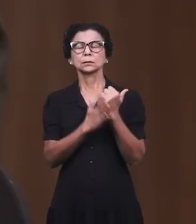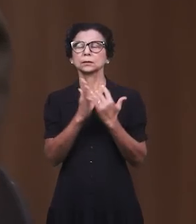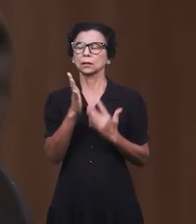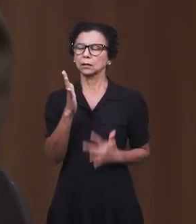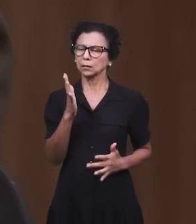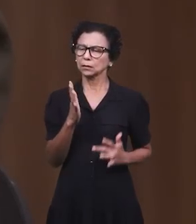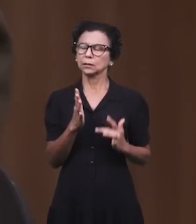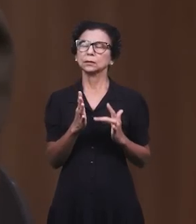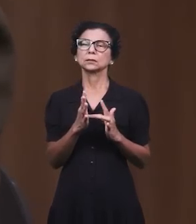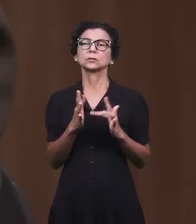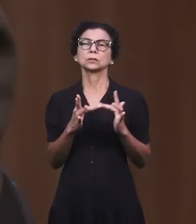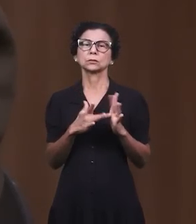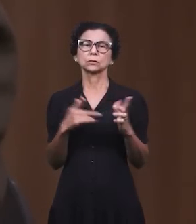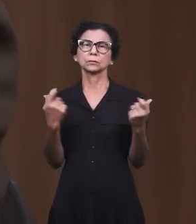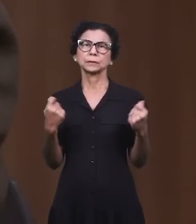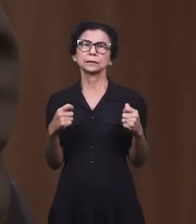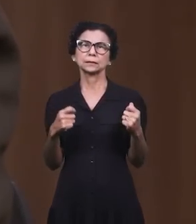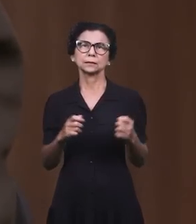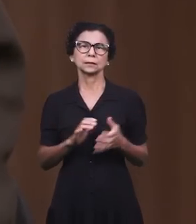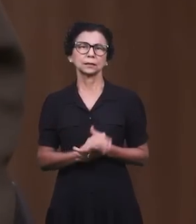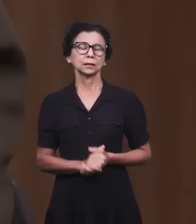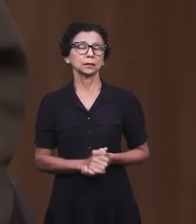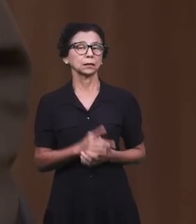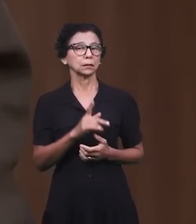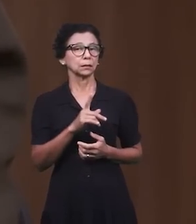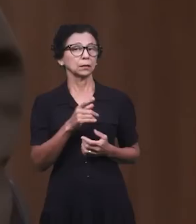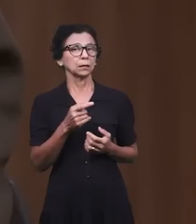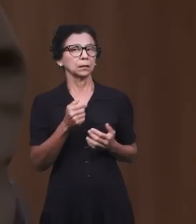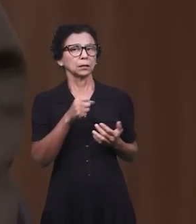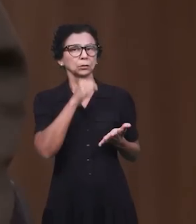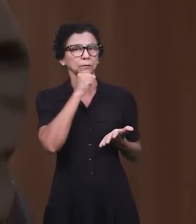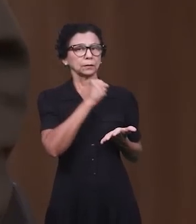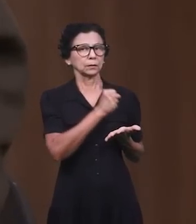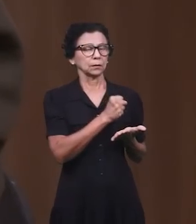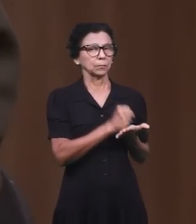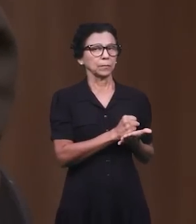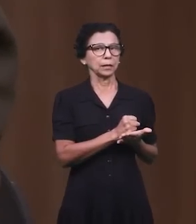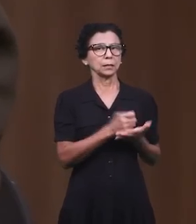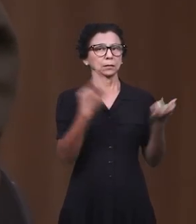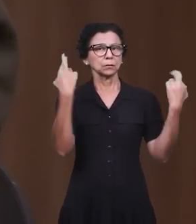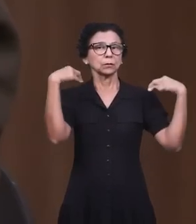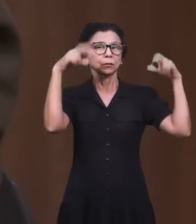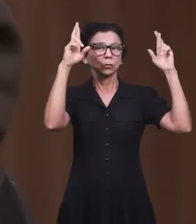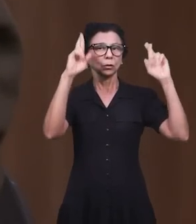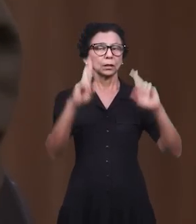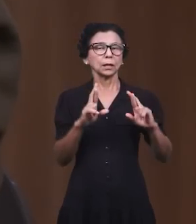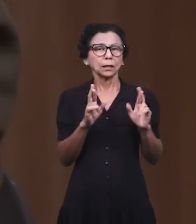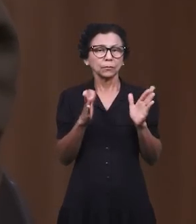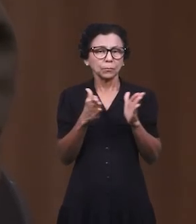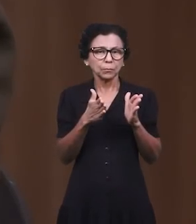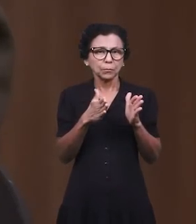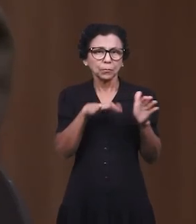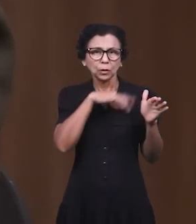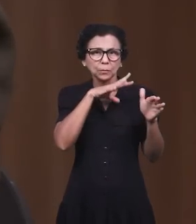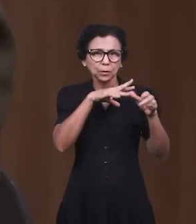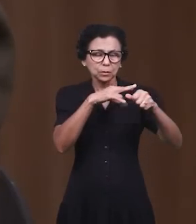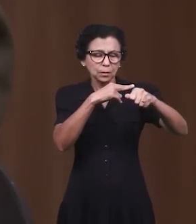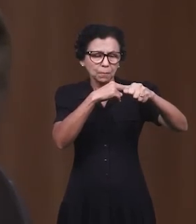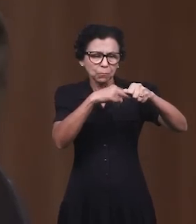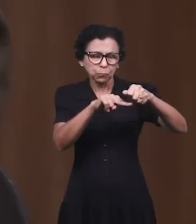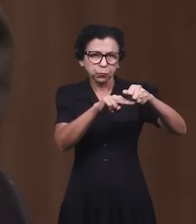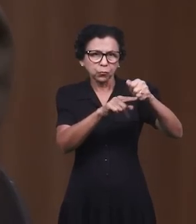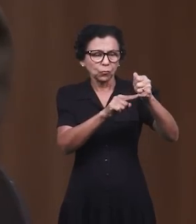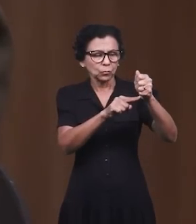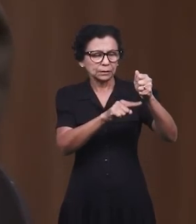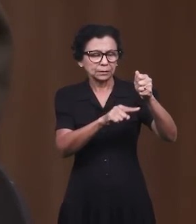agora o sangue que seria derramado não era mais do cordeiro ali físico, né, o animalzinho, mas agora o sangue derramado era dele, o